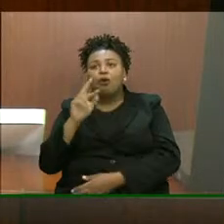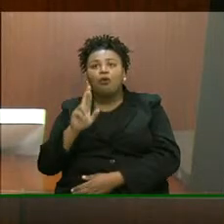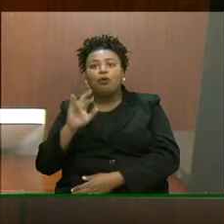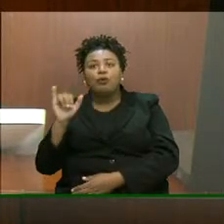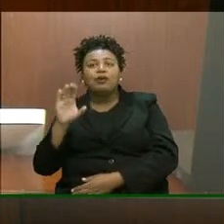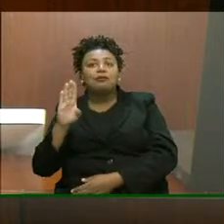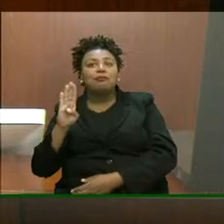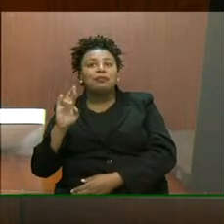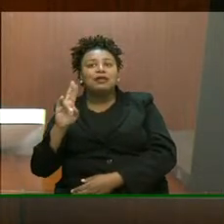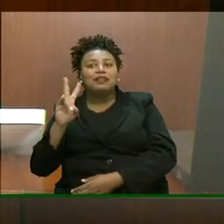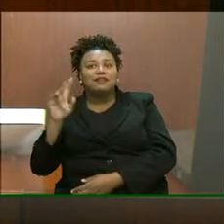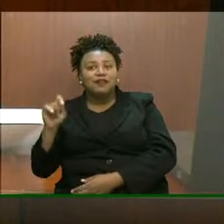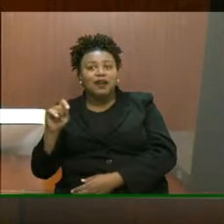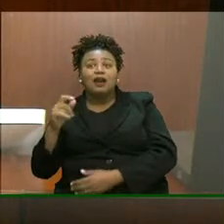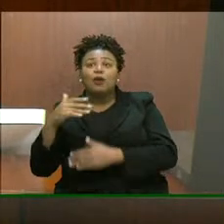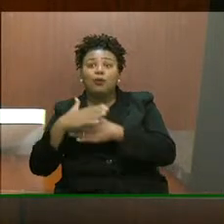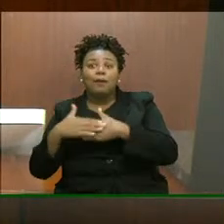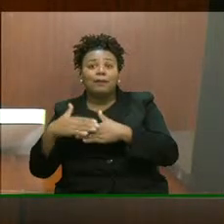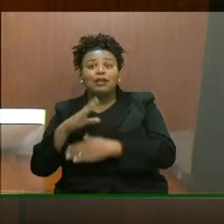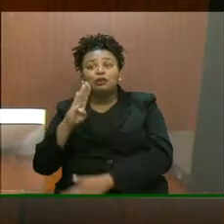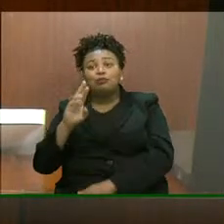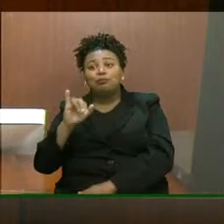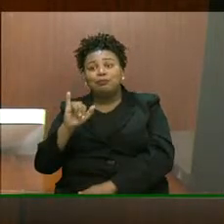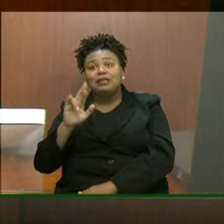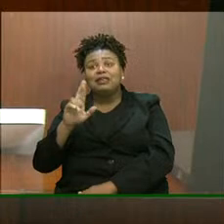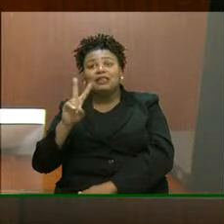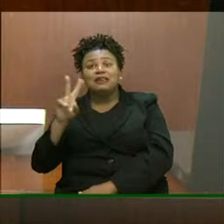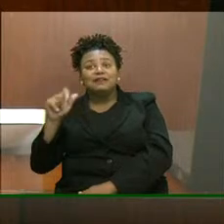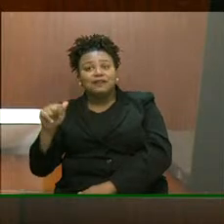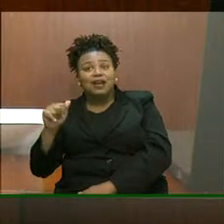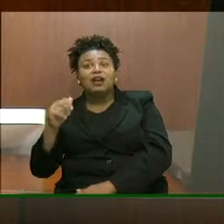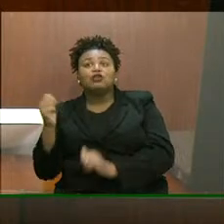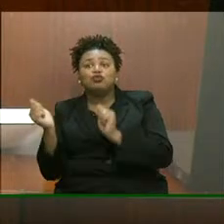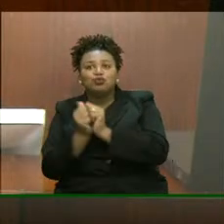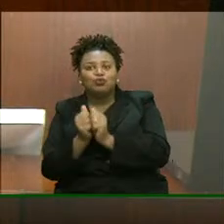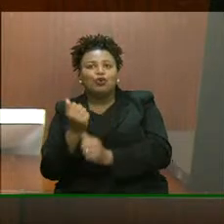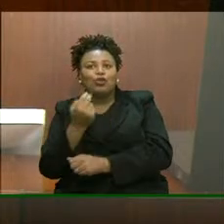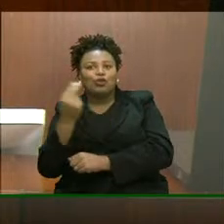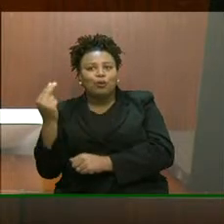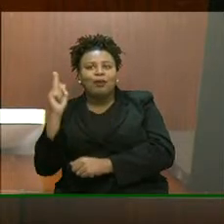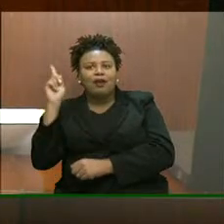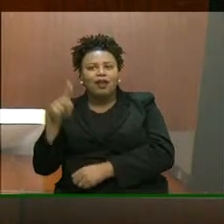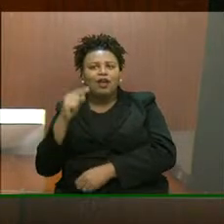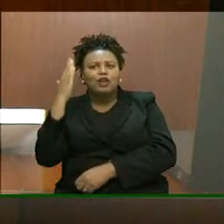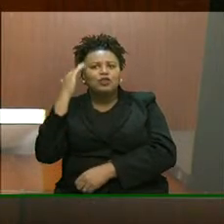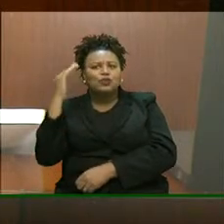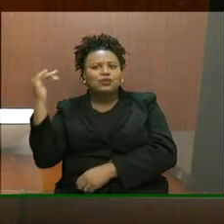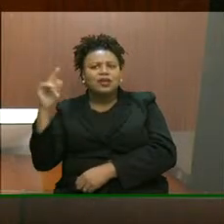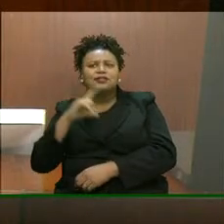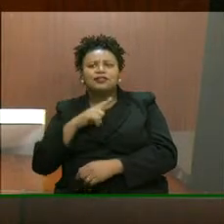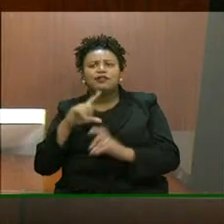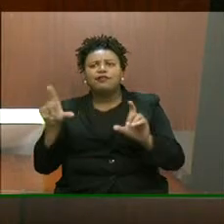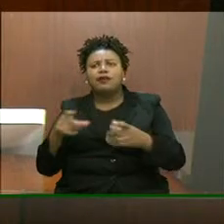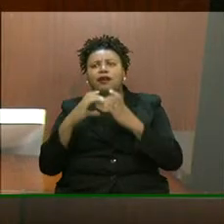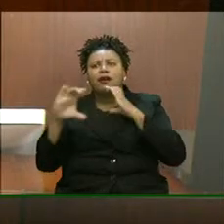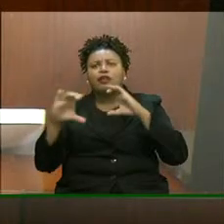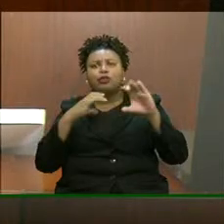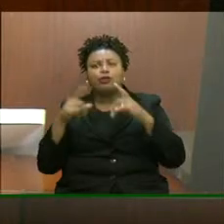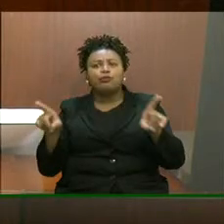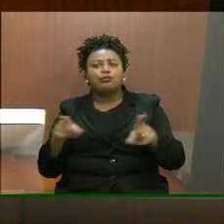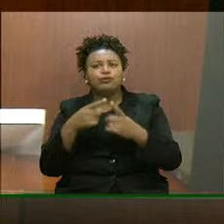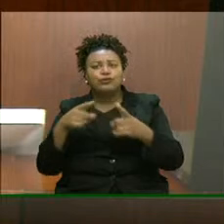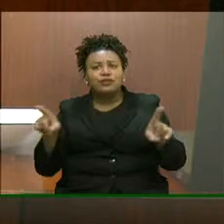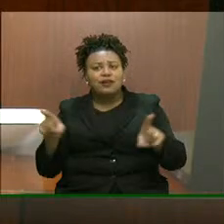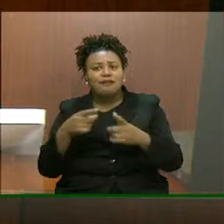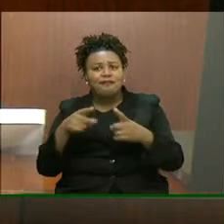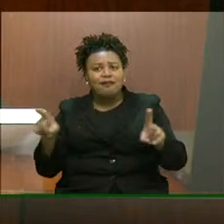Biriva. O pseudônimo Biriva, que passou a acompanhar seu nome próprio, surgiu de um sucesso imenso que obteve ao interpretar em 82, na quarta seara